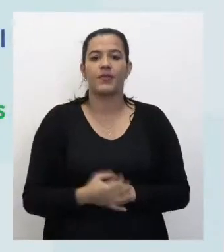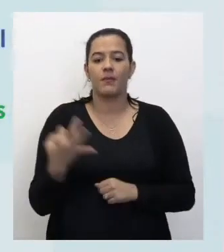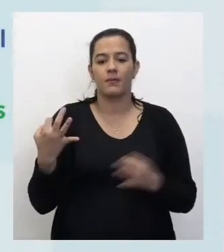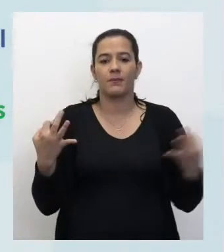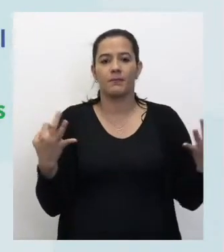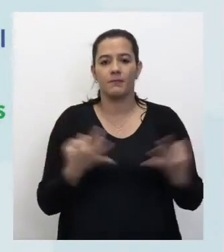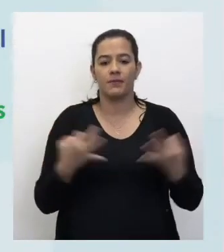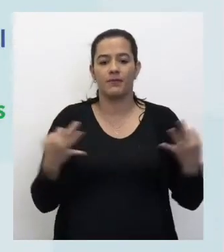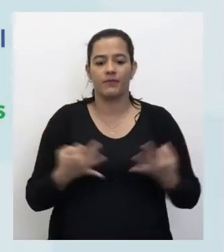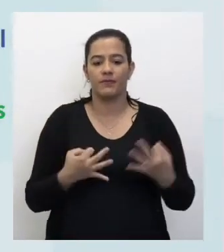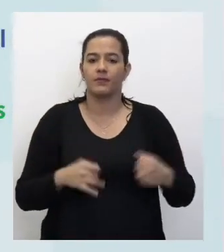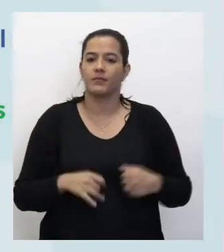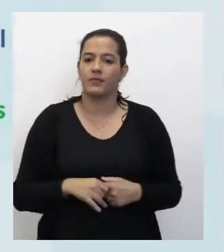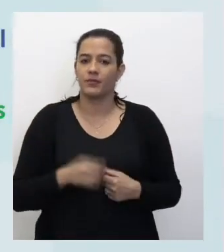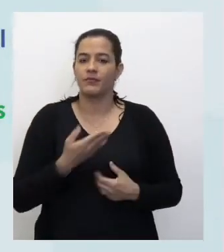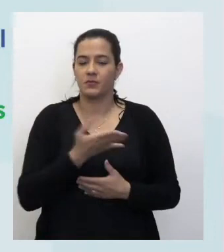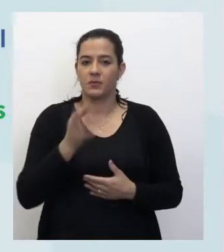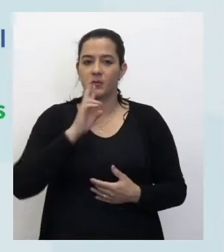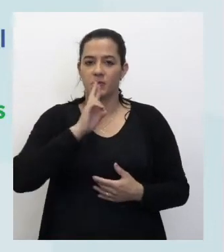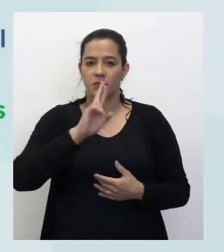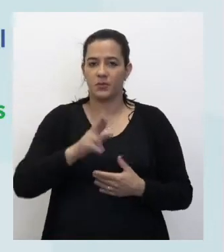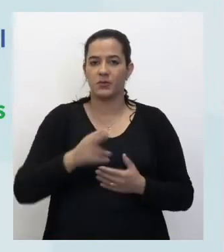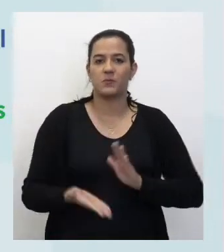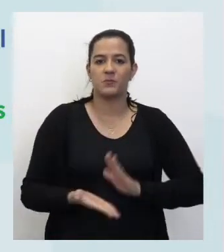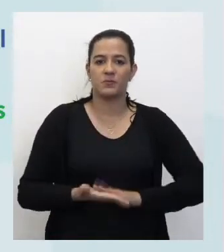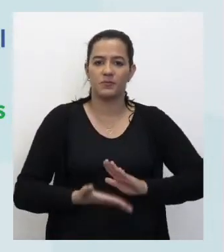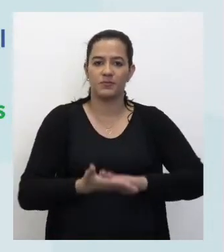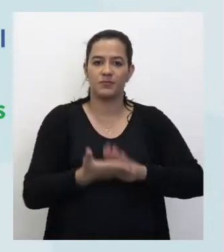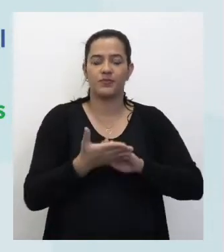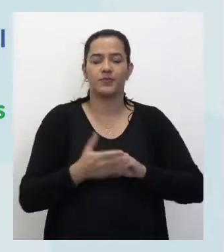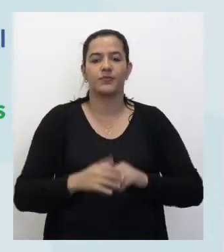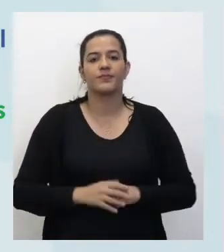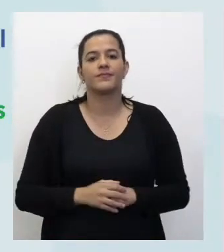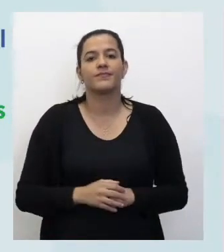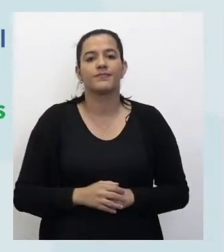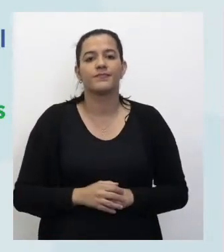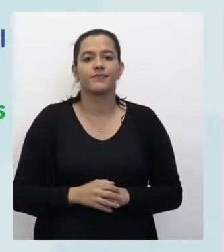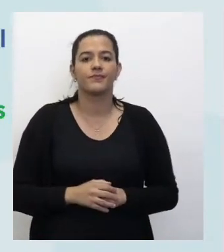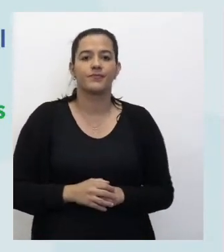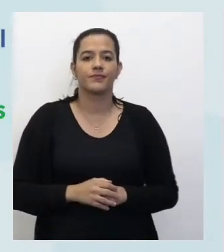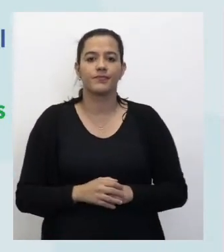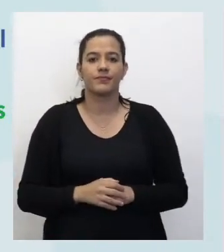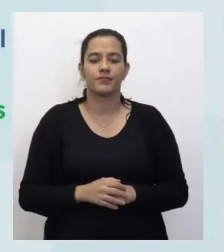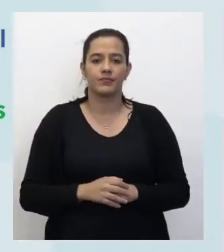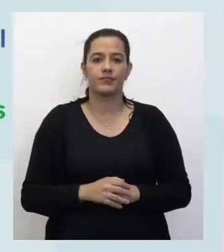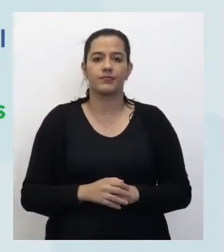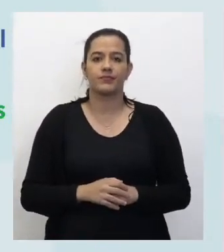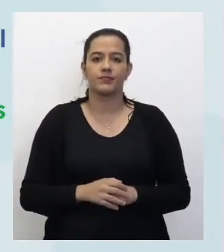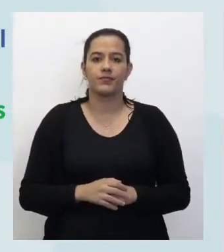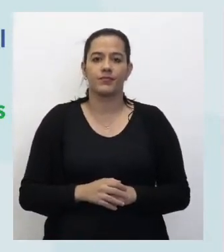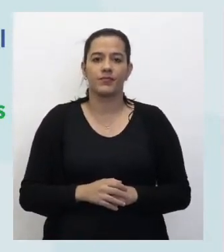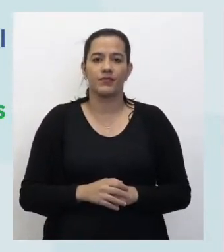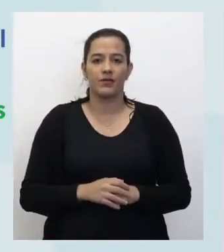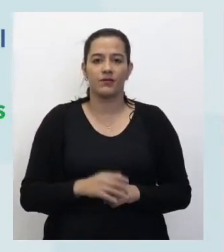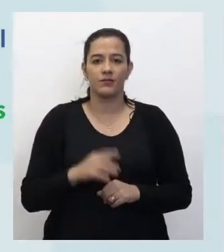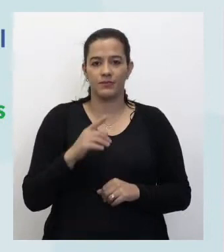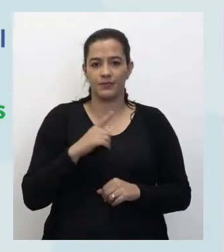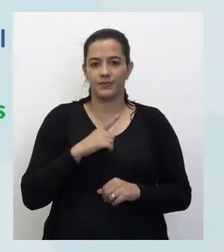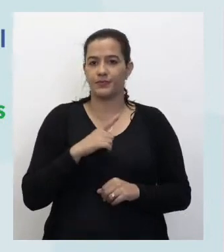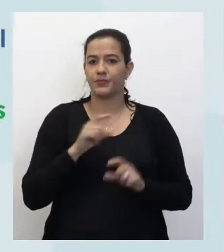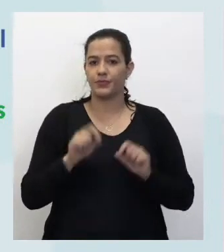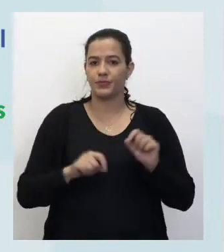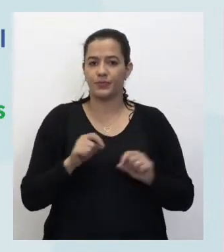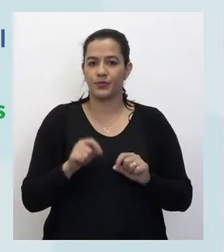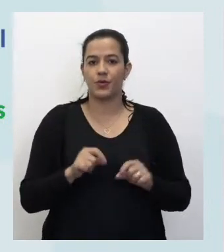responderam. Então, congratulations. Parabéns aí pelas respostas. Unsustainable consumption, the mother of all environmental issues. Consumo